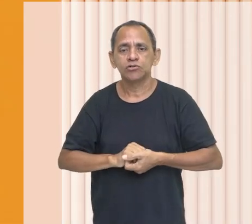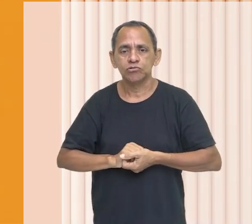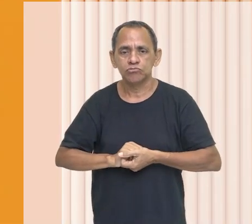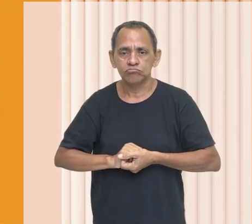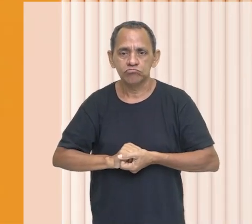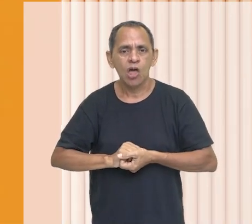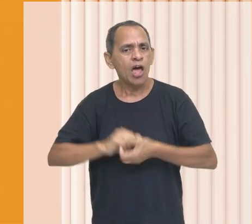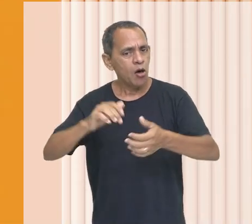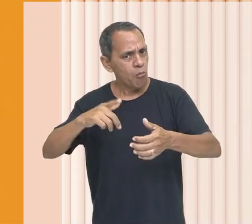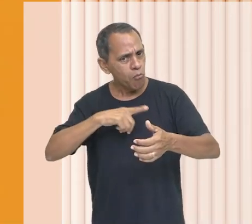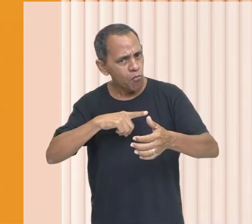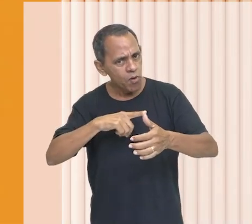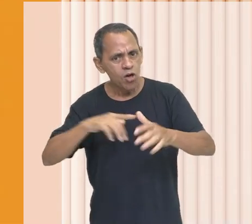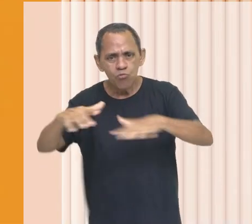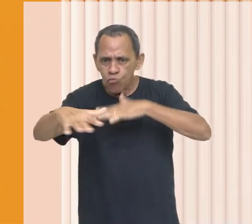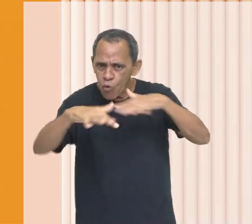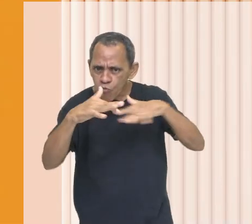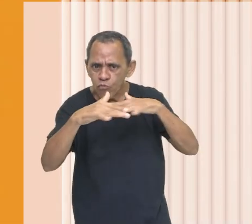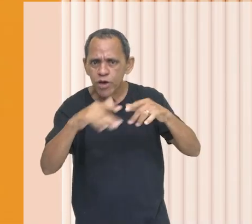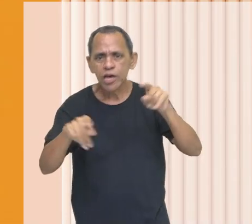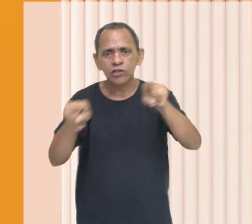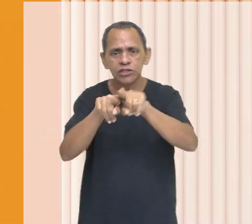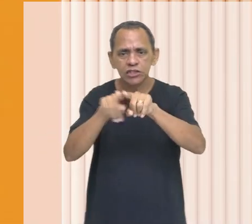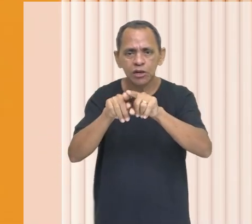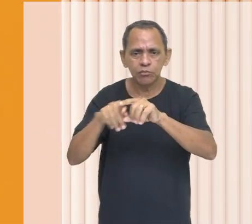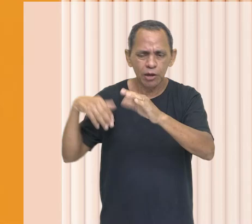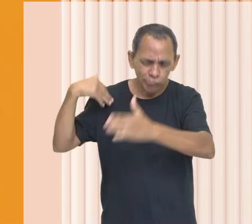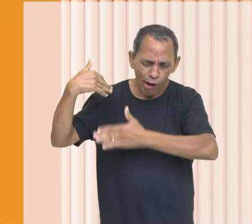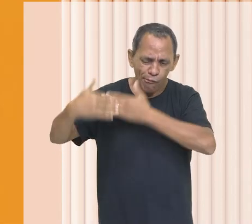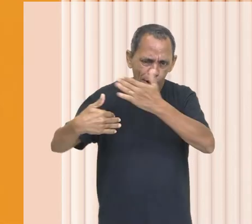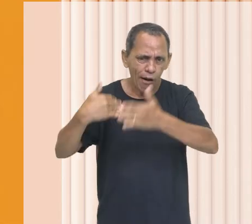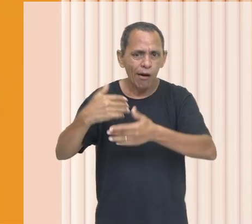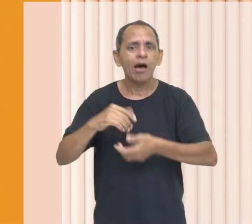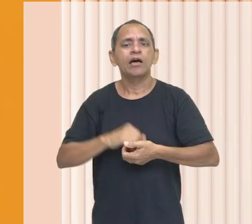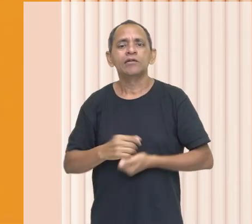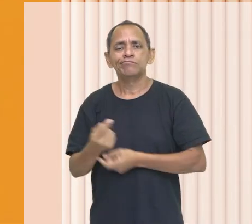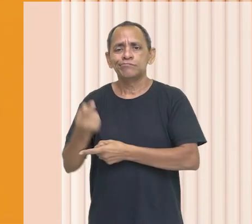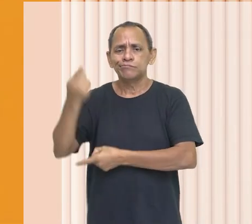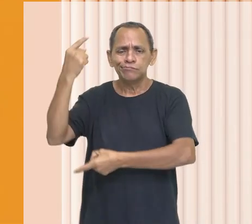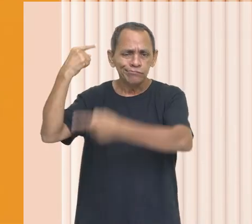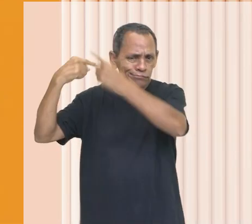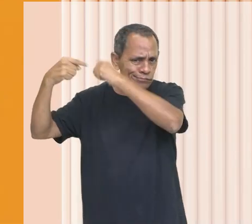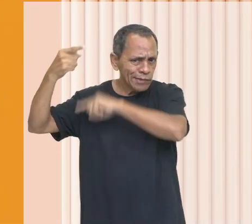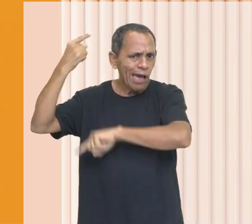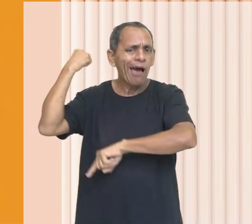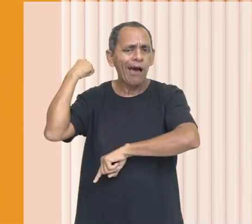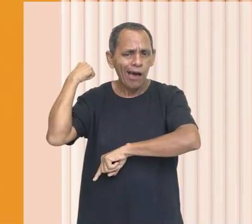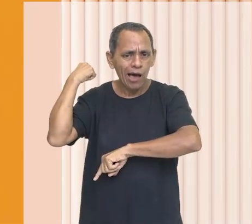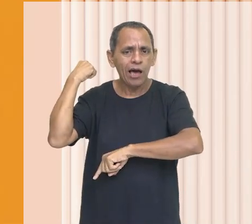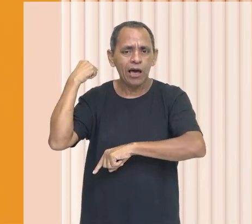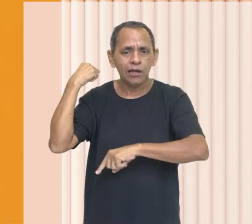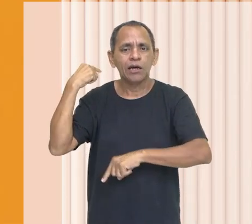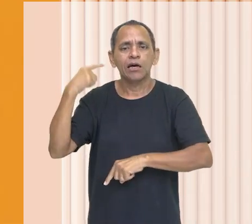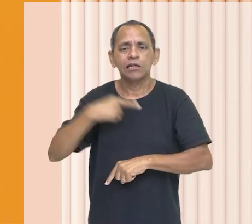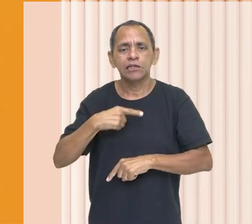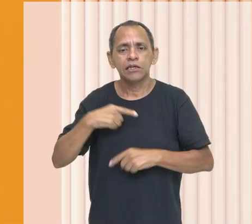dinâmica, E, apesar dos milhares de anos que já se passaram e das